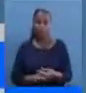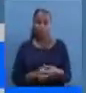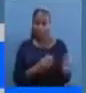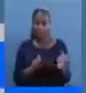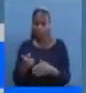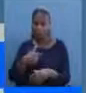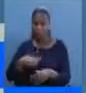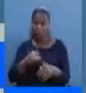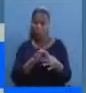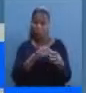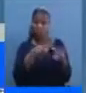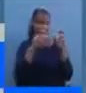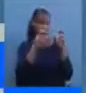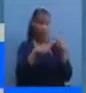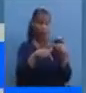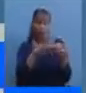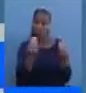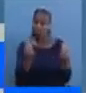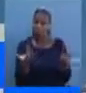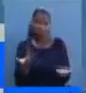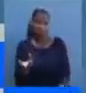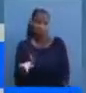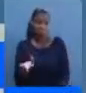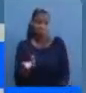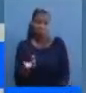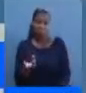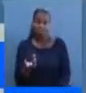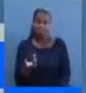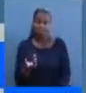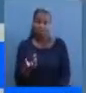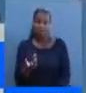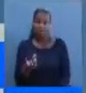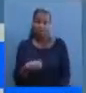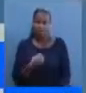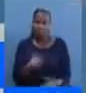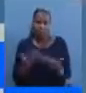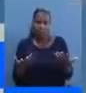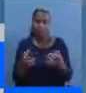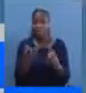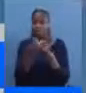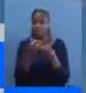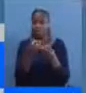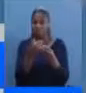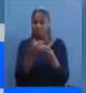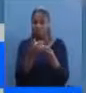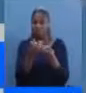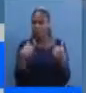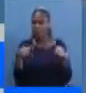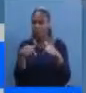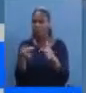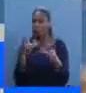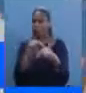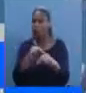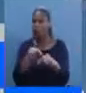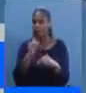isto, é muito salutar. Estamos em condições, neste momento, porque há um reencontro, há, digamos, uma nova